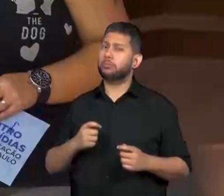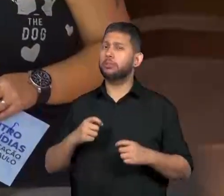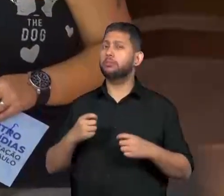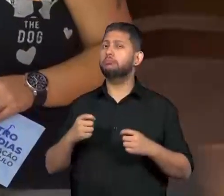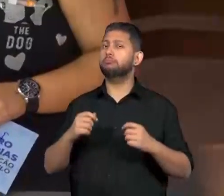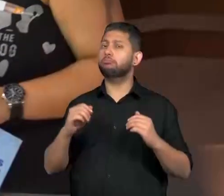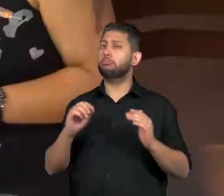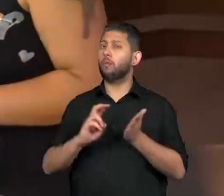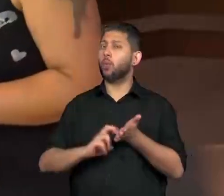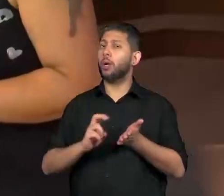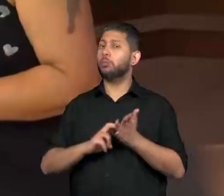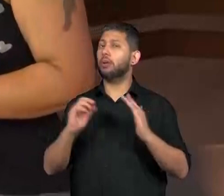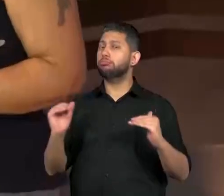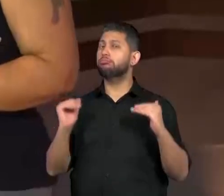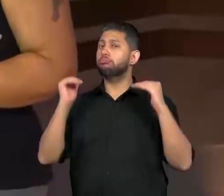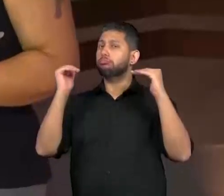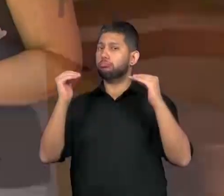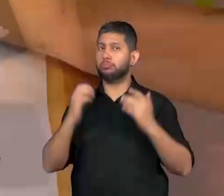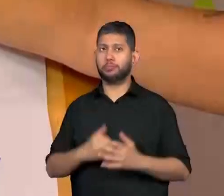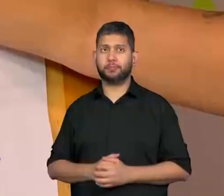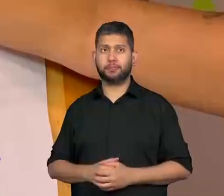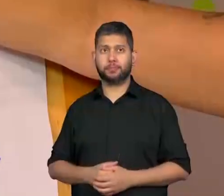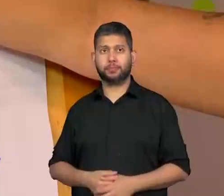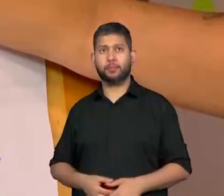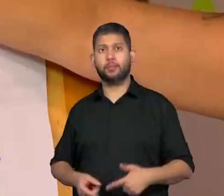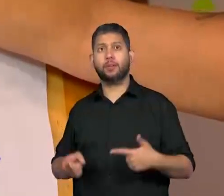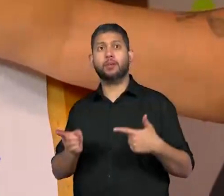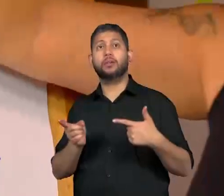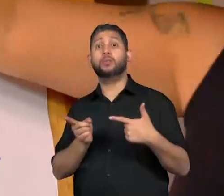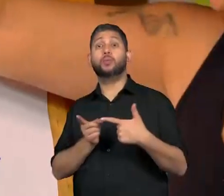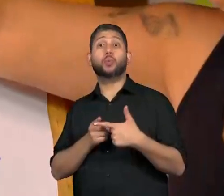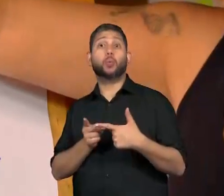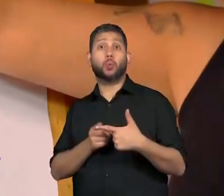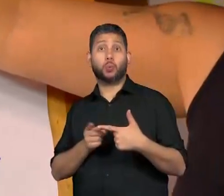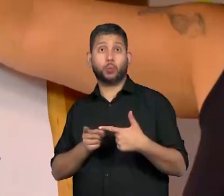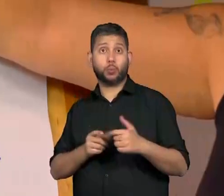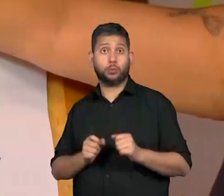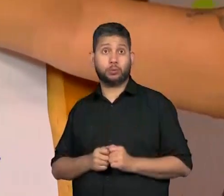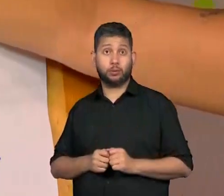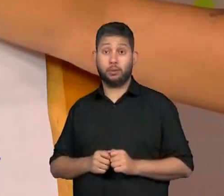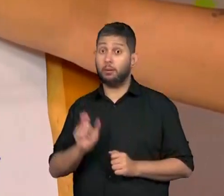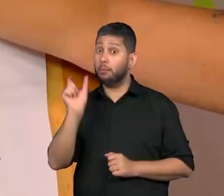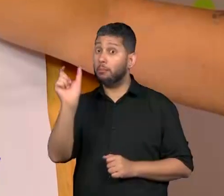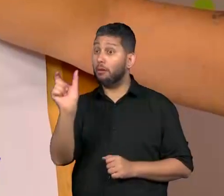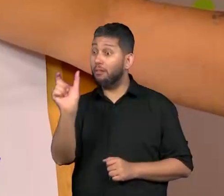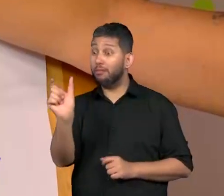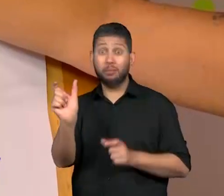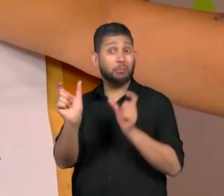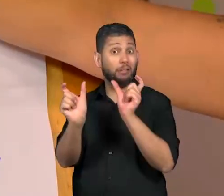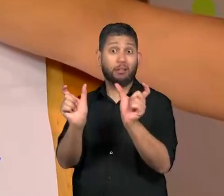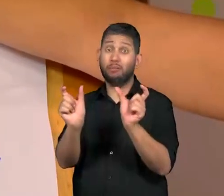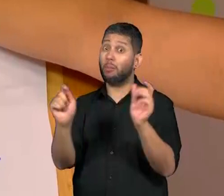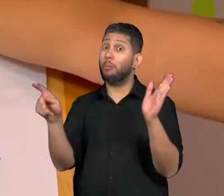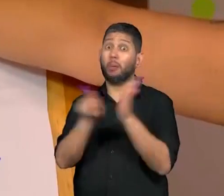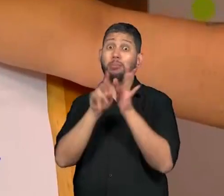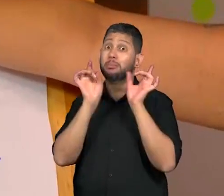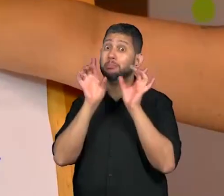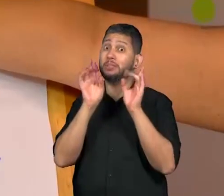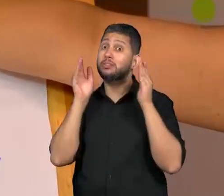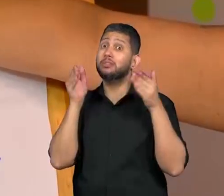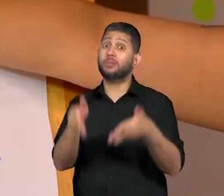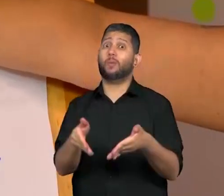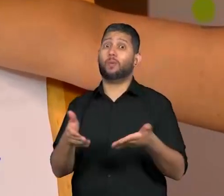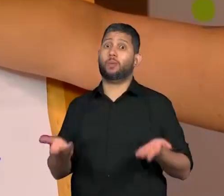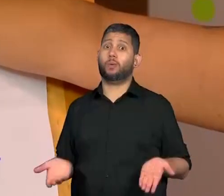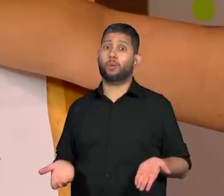bem de vocabulário. Segundo ponto, termos técnicos. Por que termos técnicos?